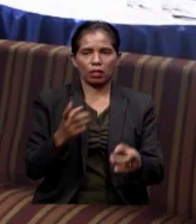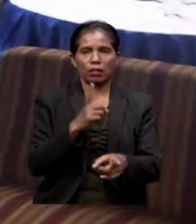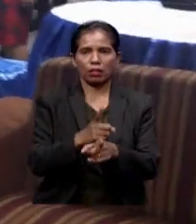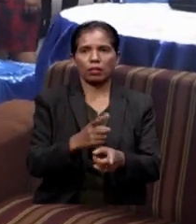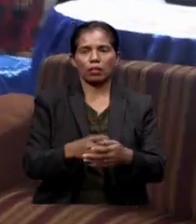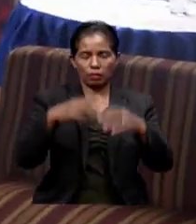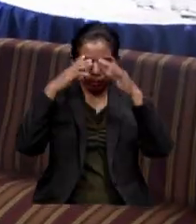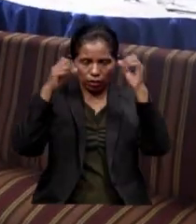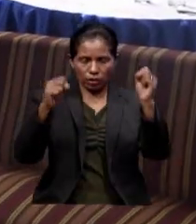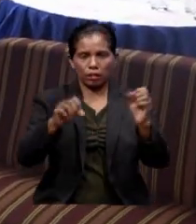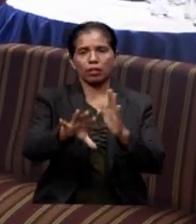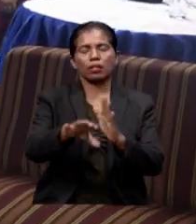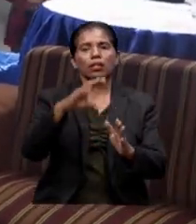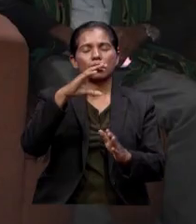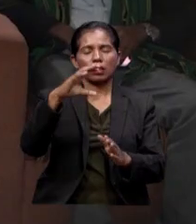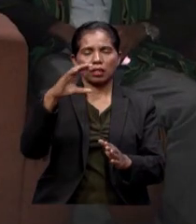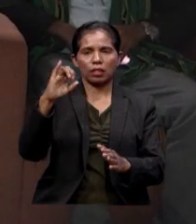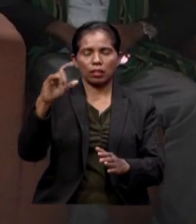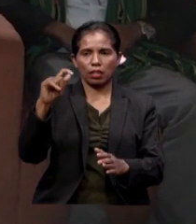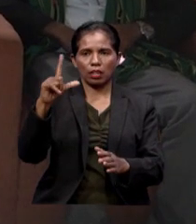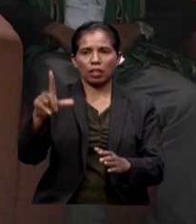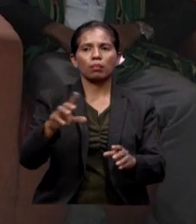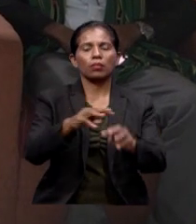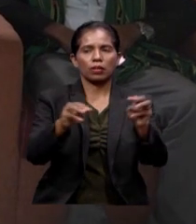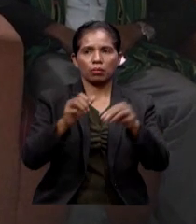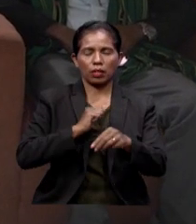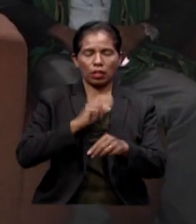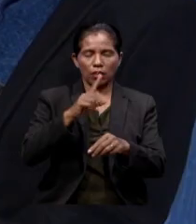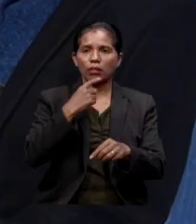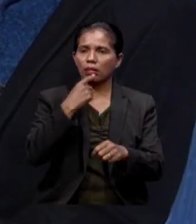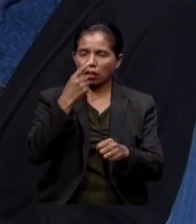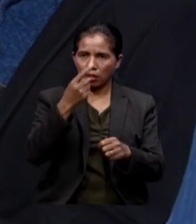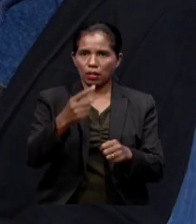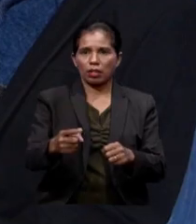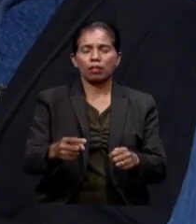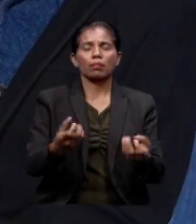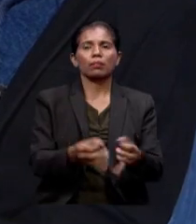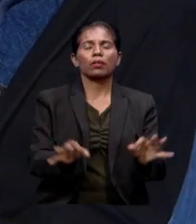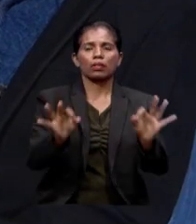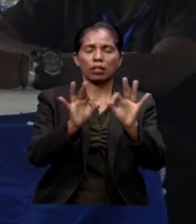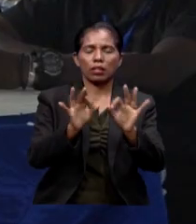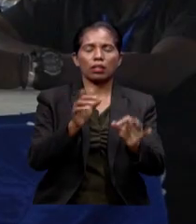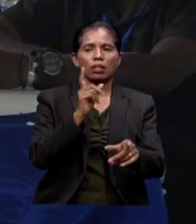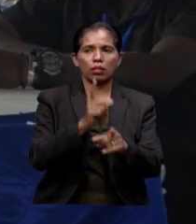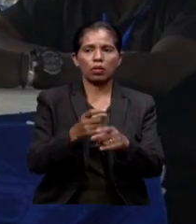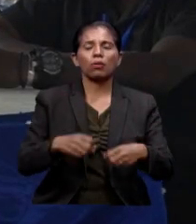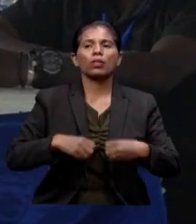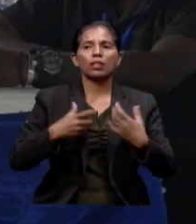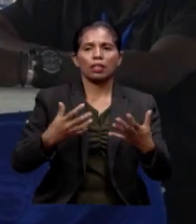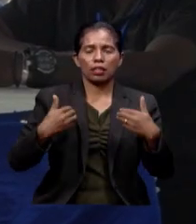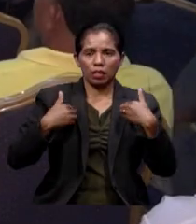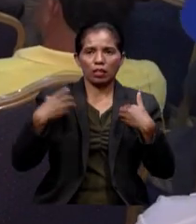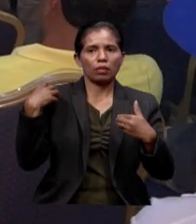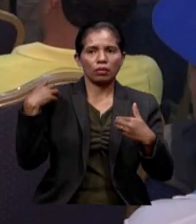Presidente eleito CCITL município Aileu, Gonçalo Mendonça Sarmento Hateten, prioridade Aileu o ensaio edifício Rasik, o de